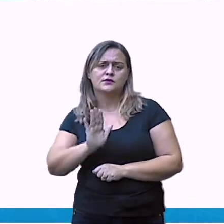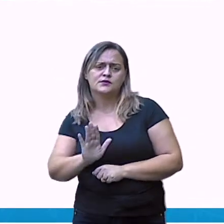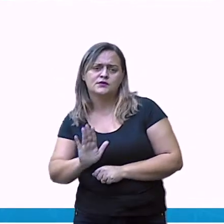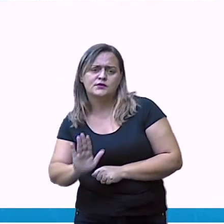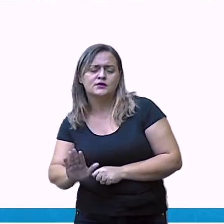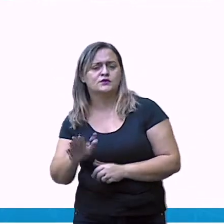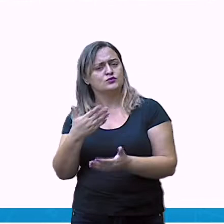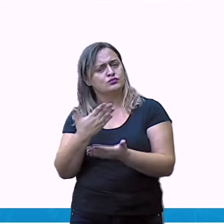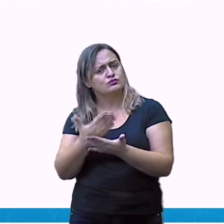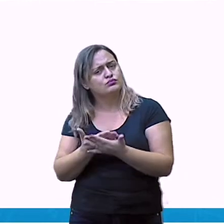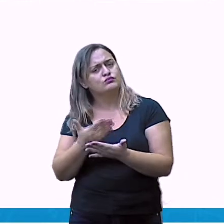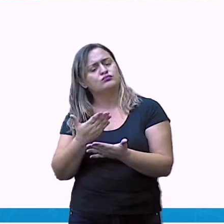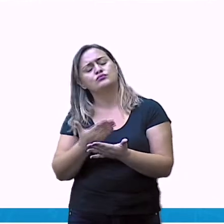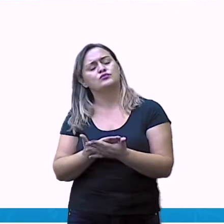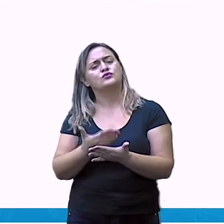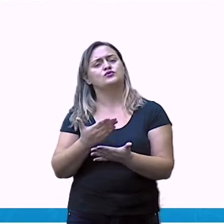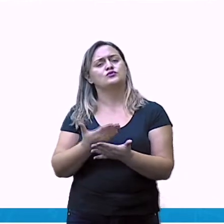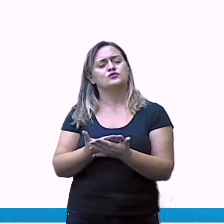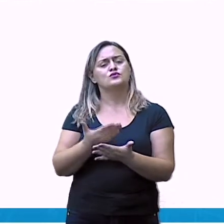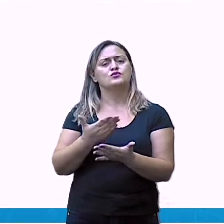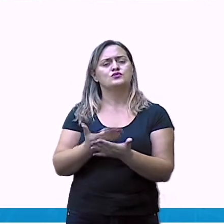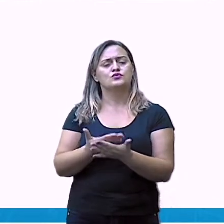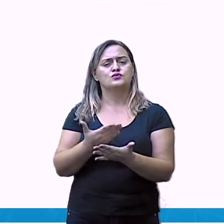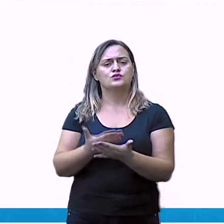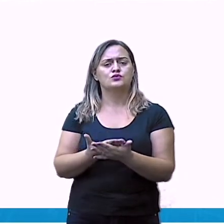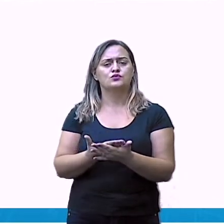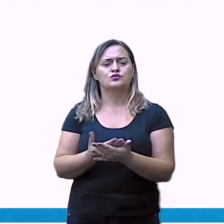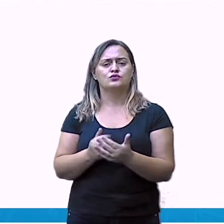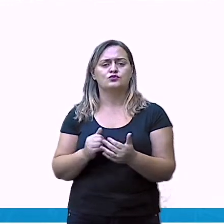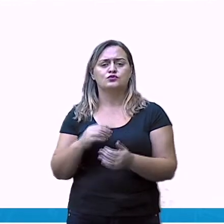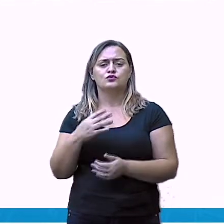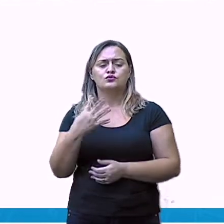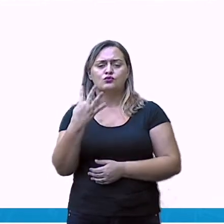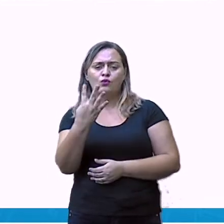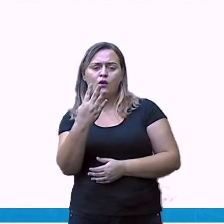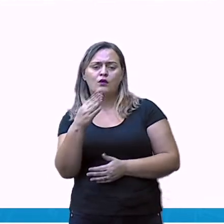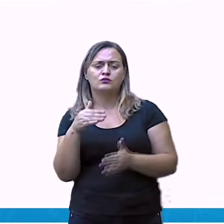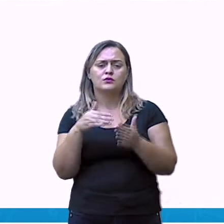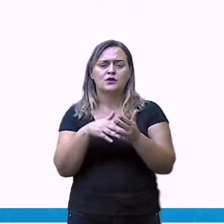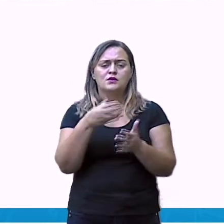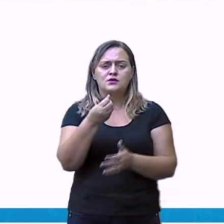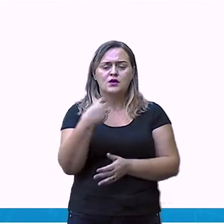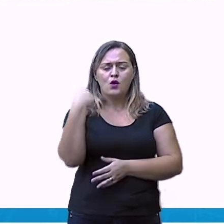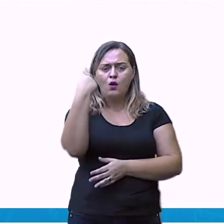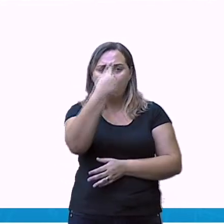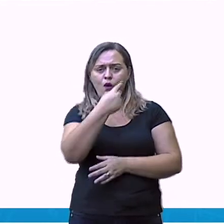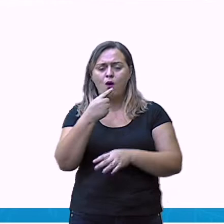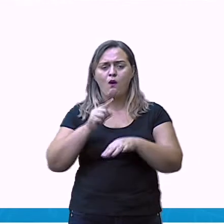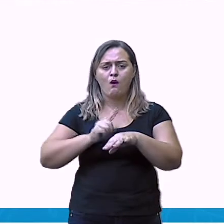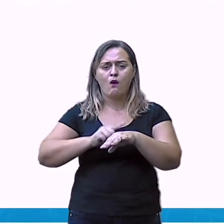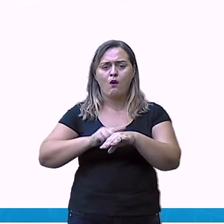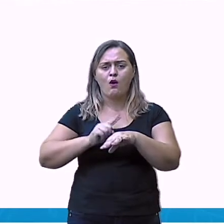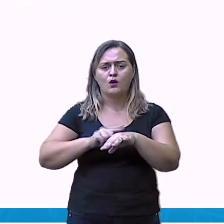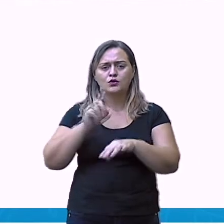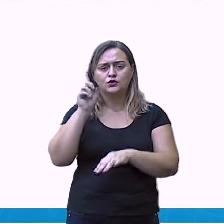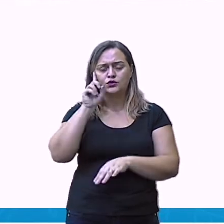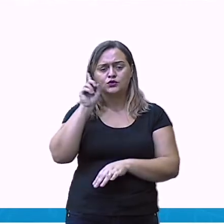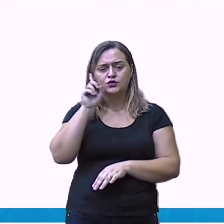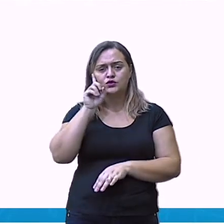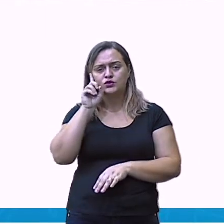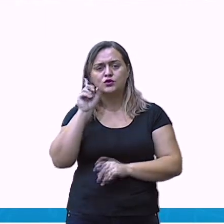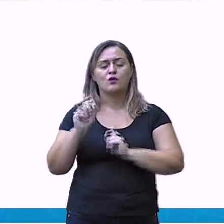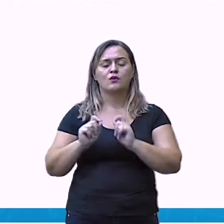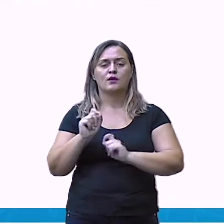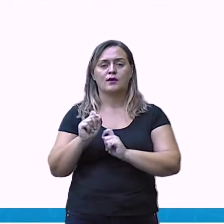aos estudos de 4 a 6 horas por dia então nós estamos procurando aqui de 4 a